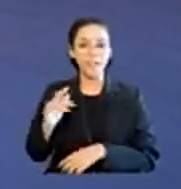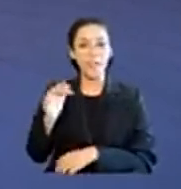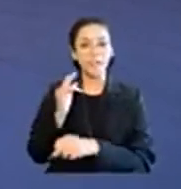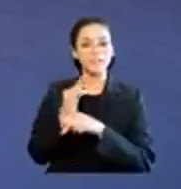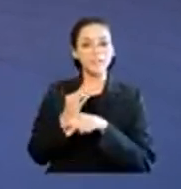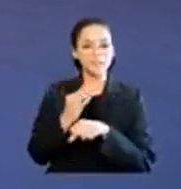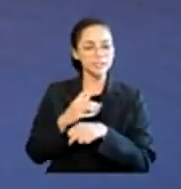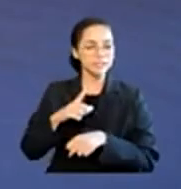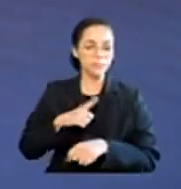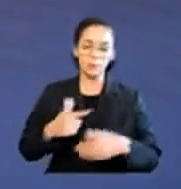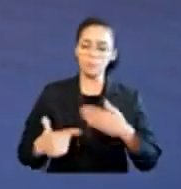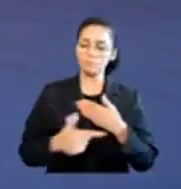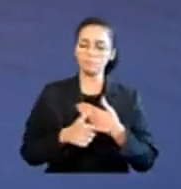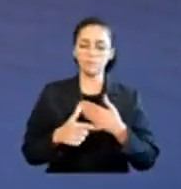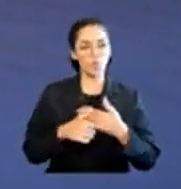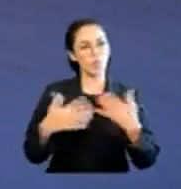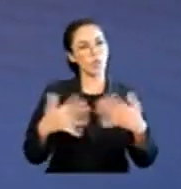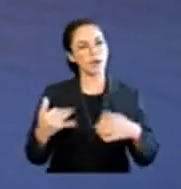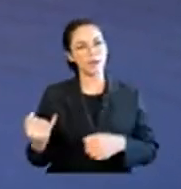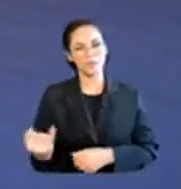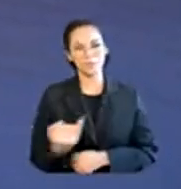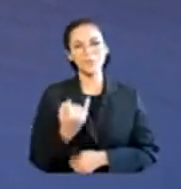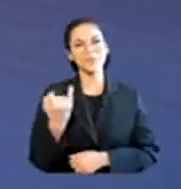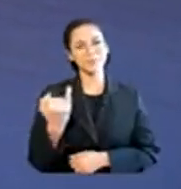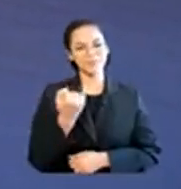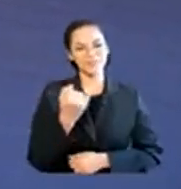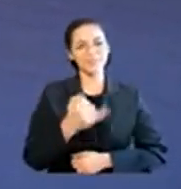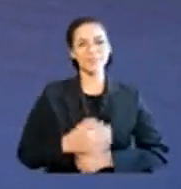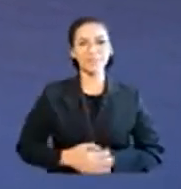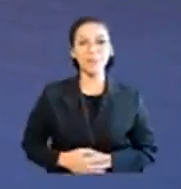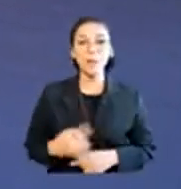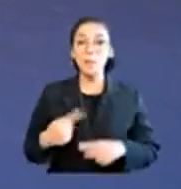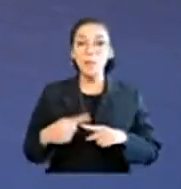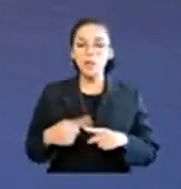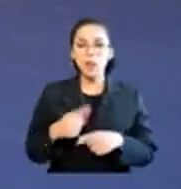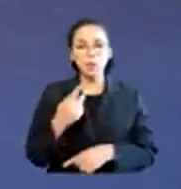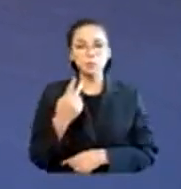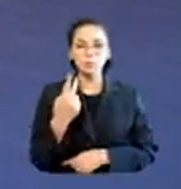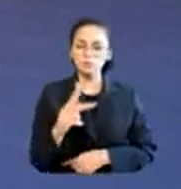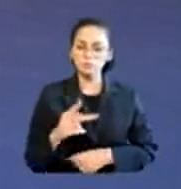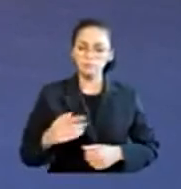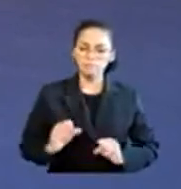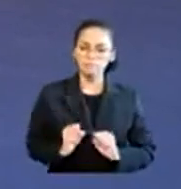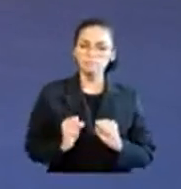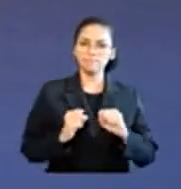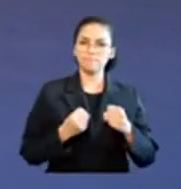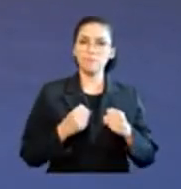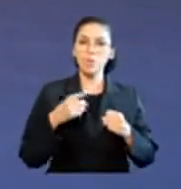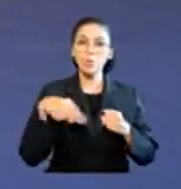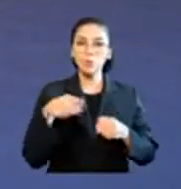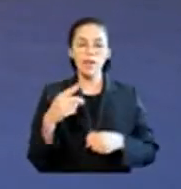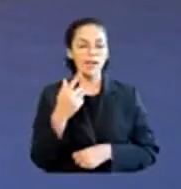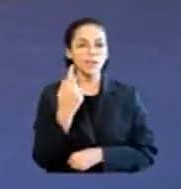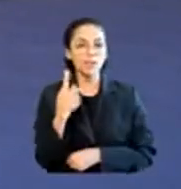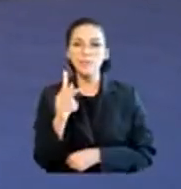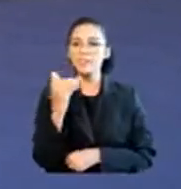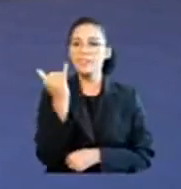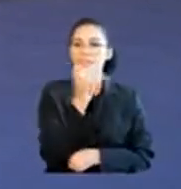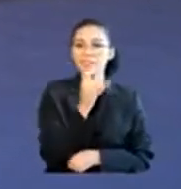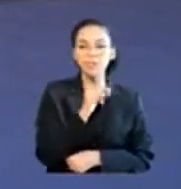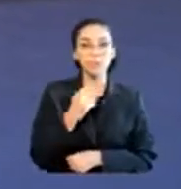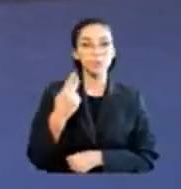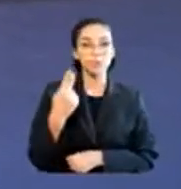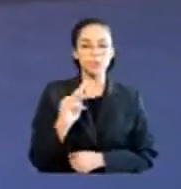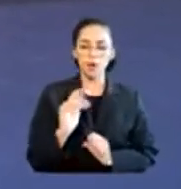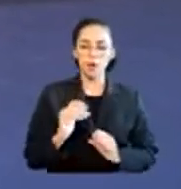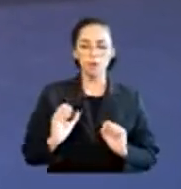papel fundamental nesse compromisso, pois é através do seu engajamento, da sua energia, da sua competência,